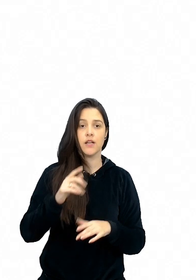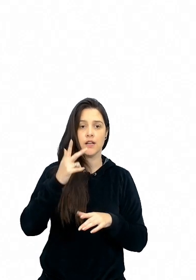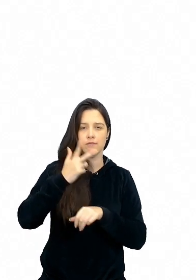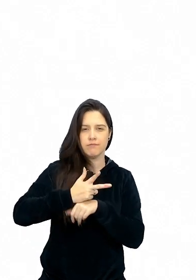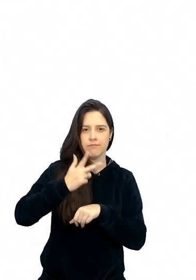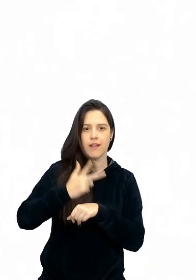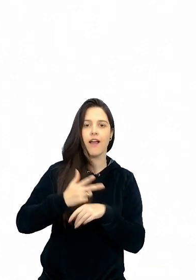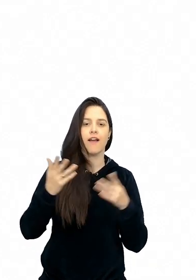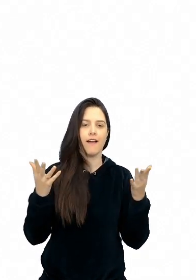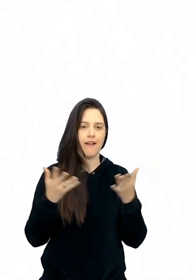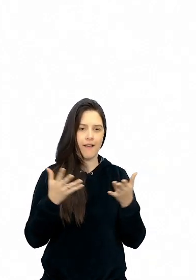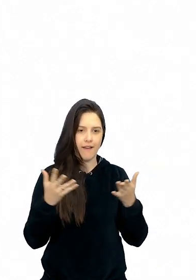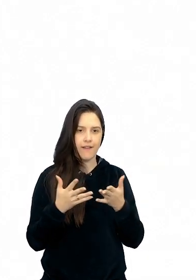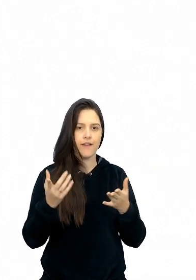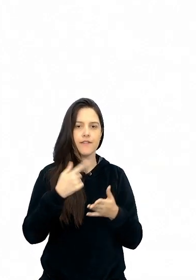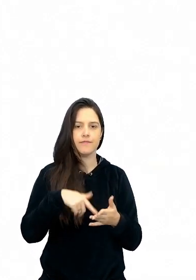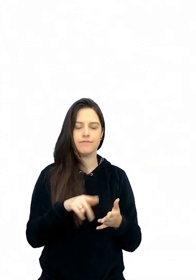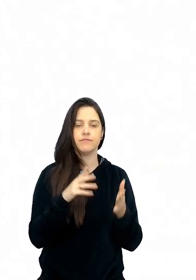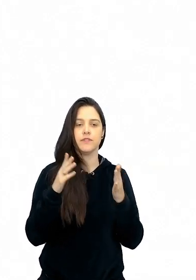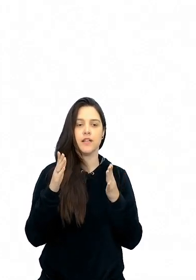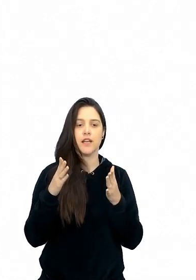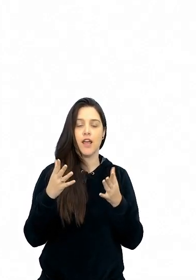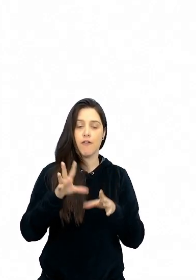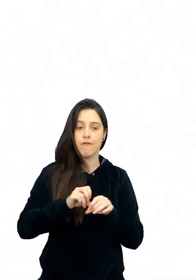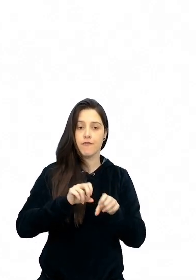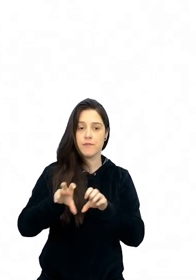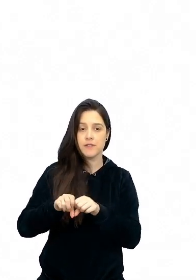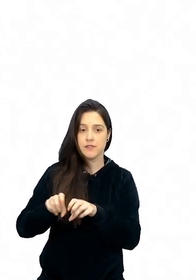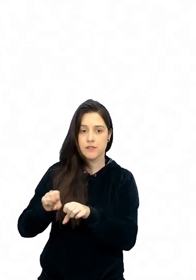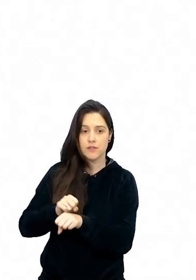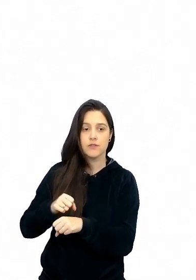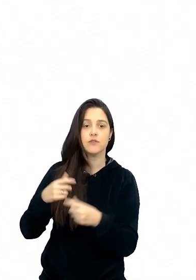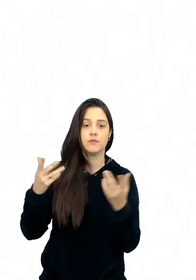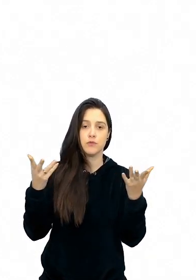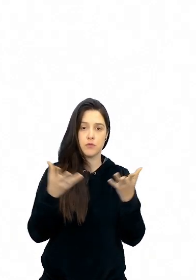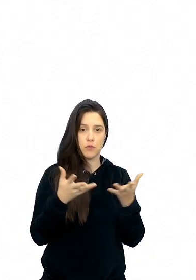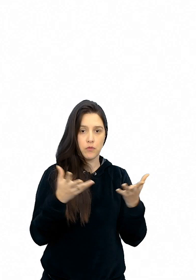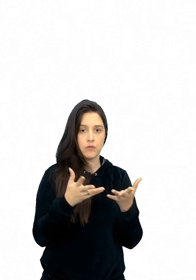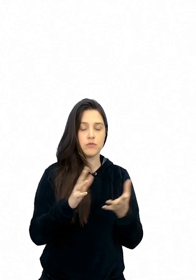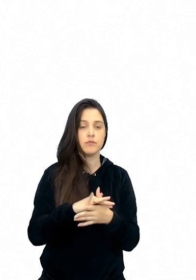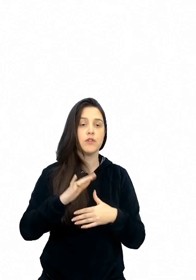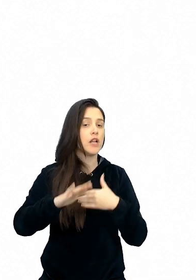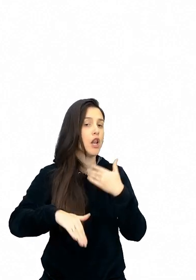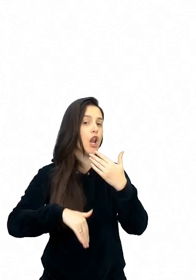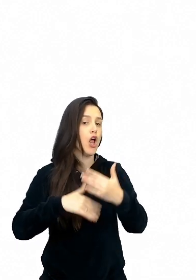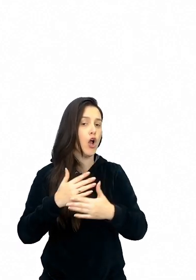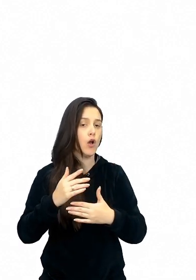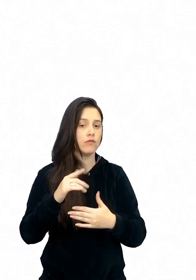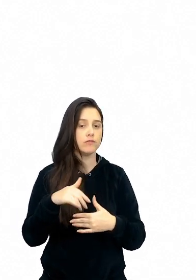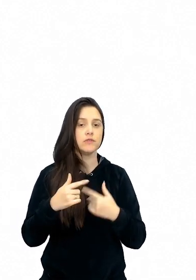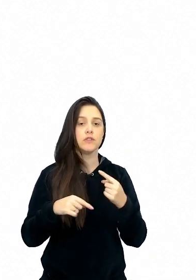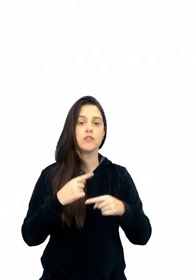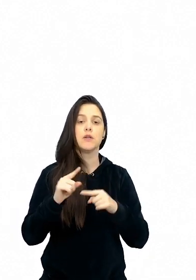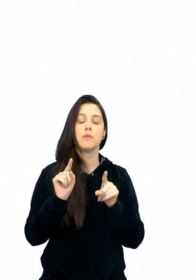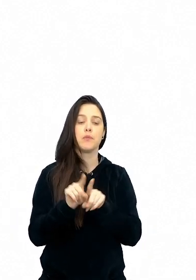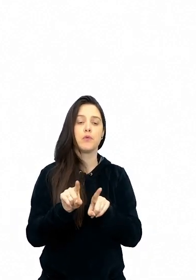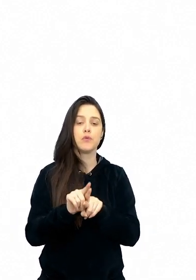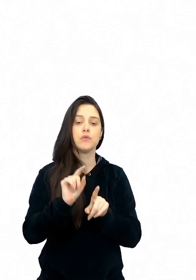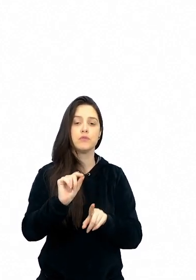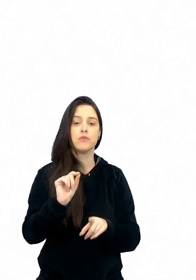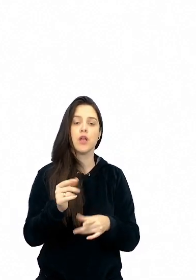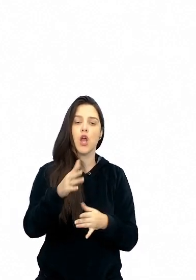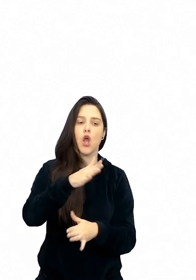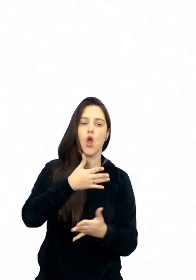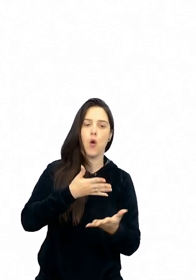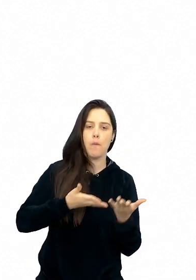Então, agora é a formação de ano, e eu sou a responsável do 7º ano, e logo após essa formação do ano, é o